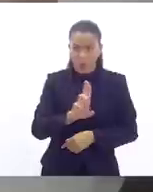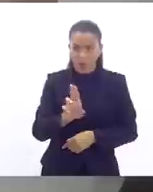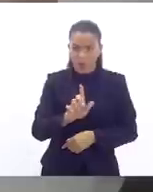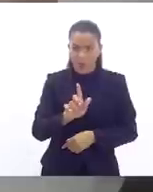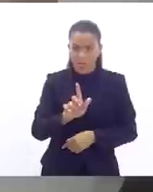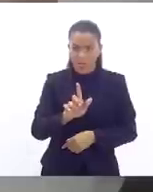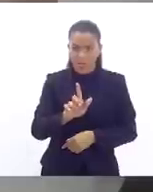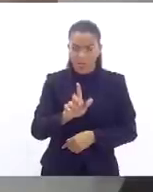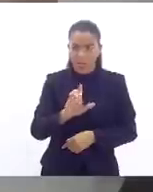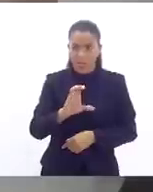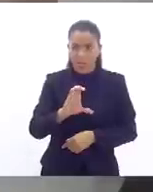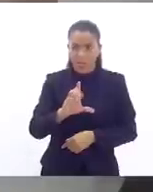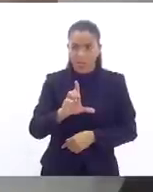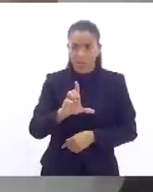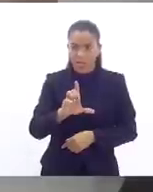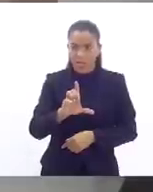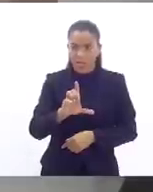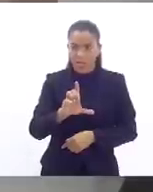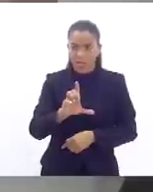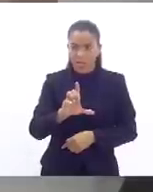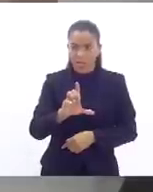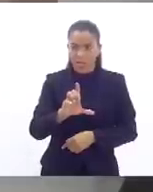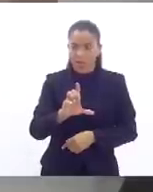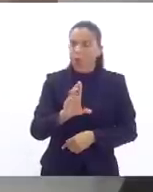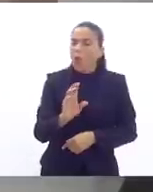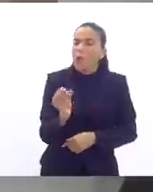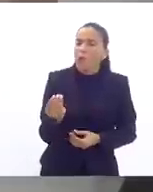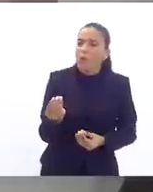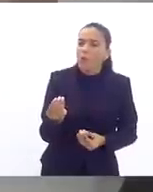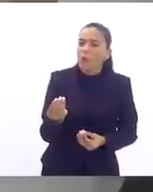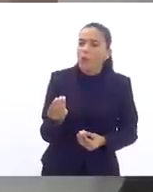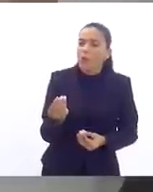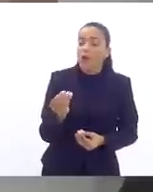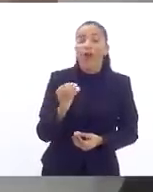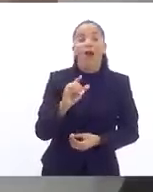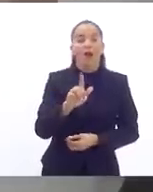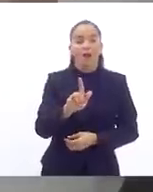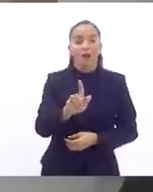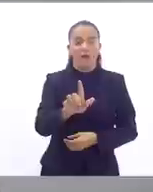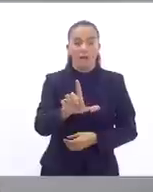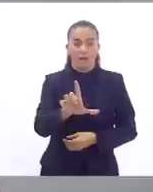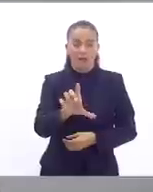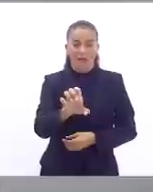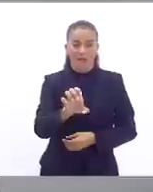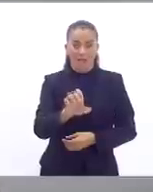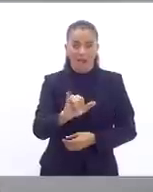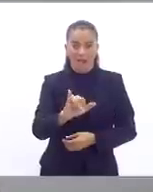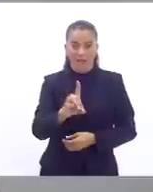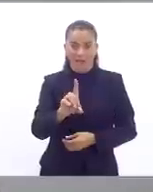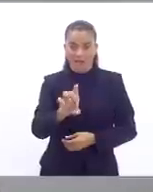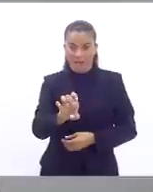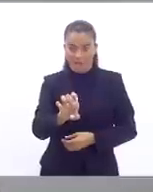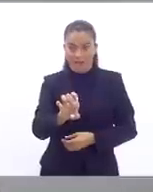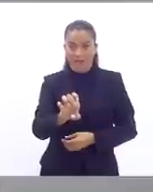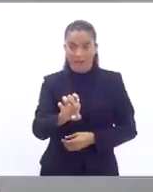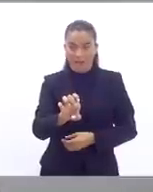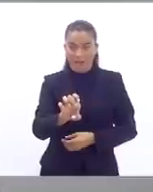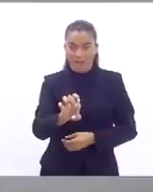o Cleide ou como Blade Glade